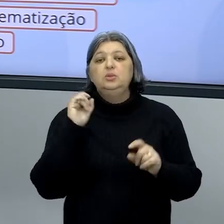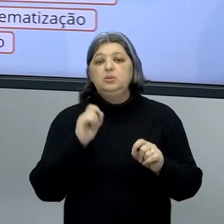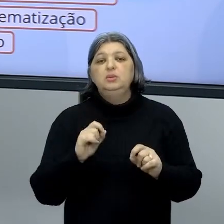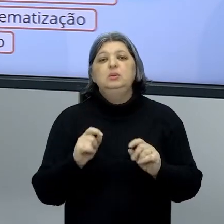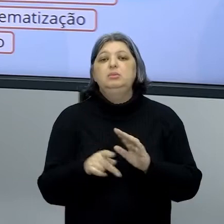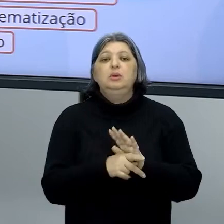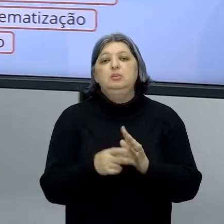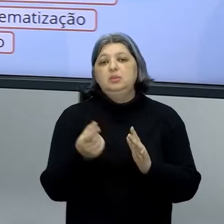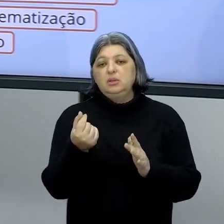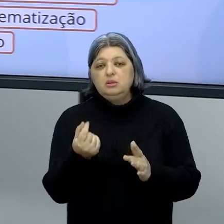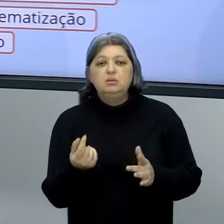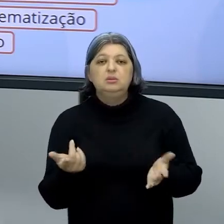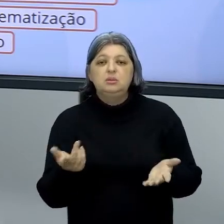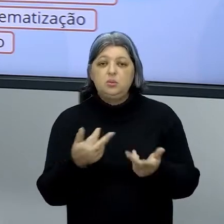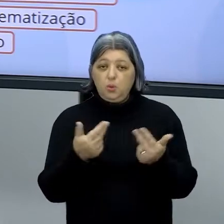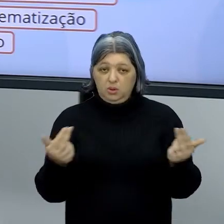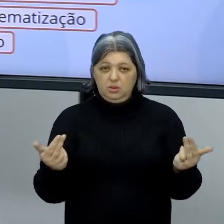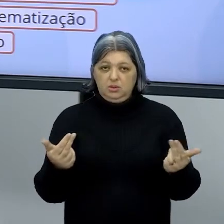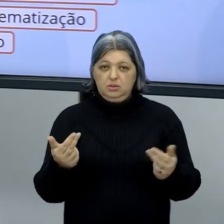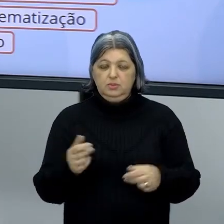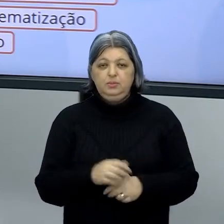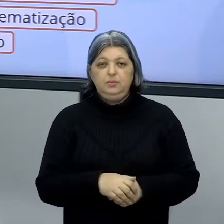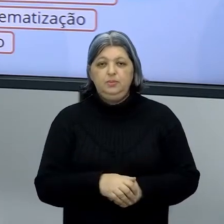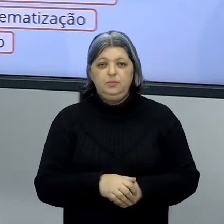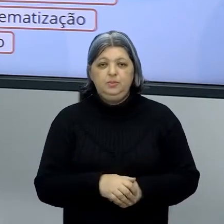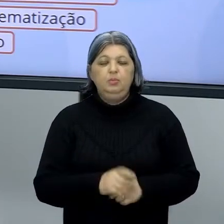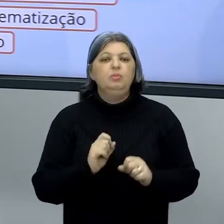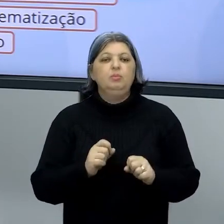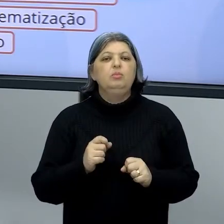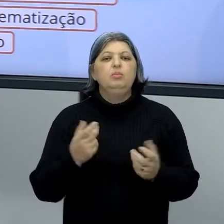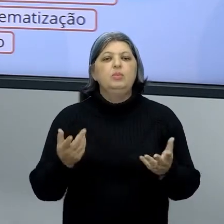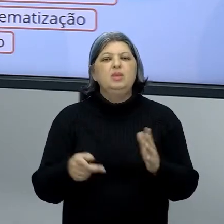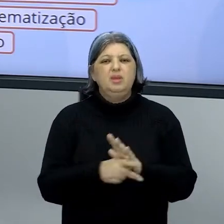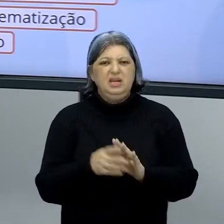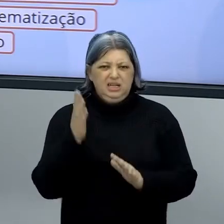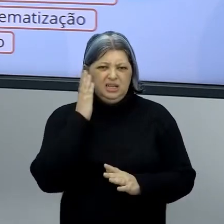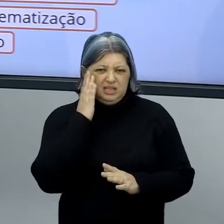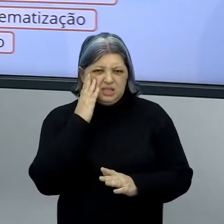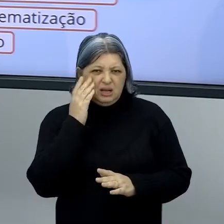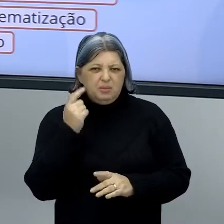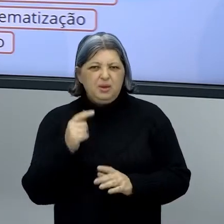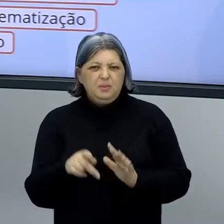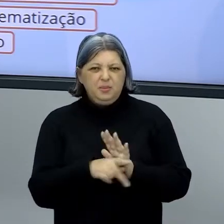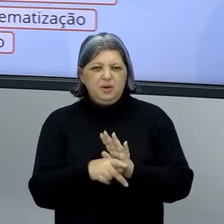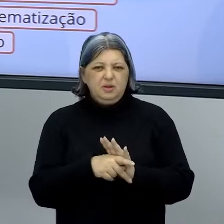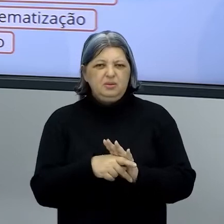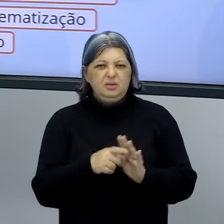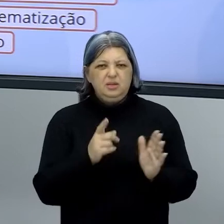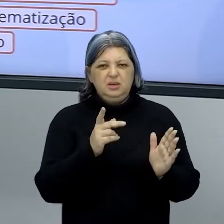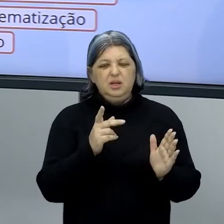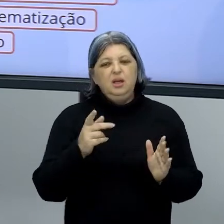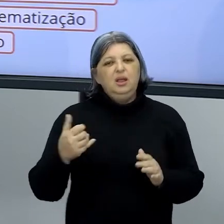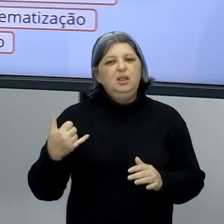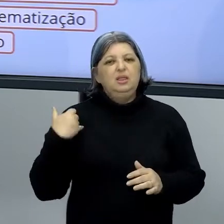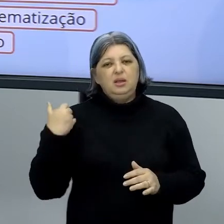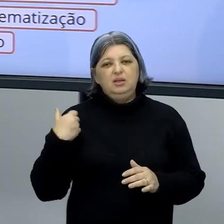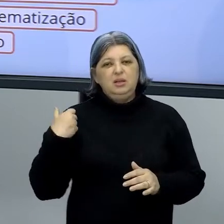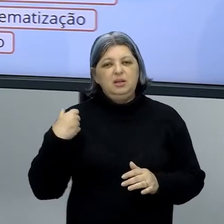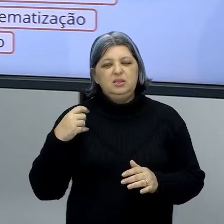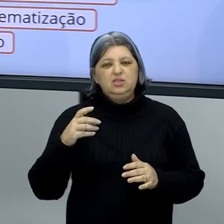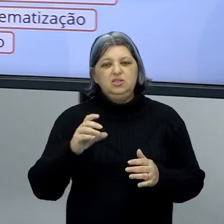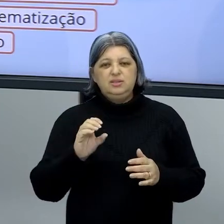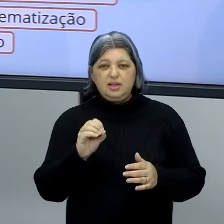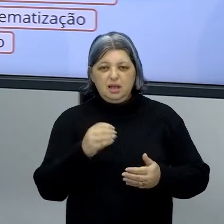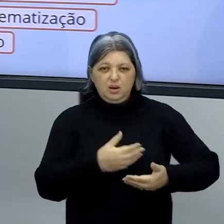dava às coisas? Muito bacana, e aí nós falamos também, quanto você custa? Você sabe quanto você custou do 0 aos 16 anos? Nós fizemos